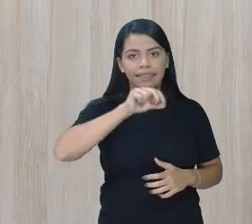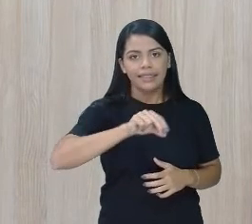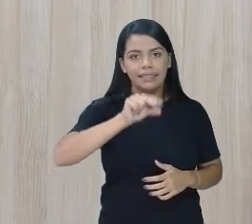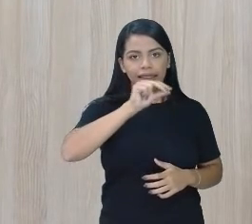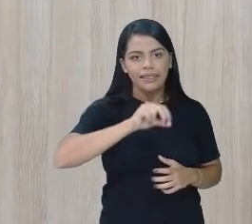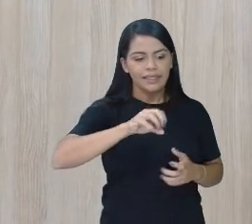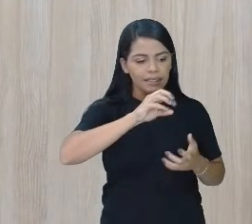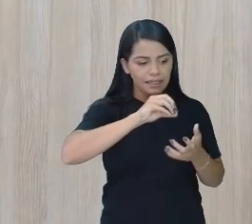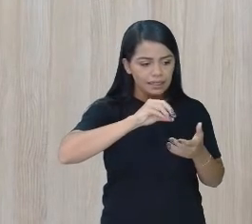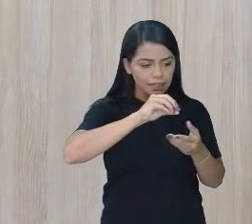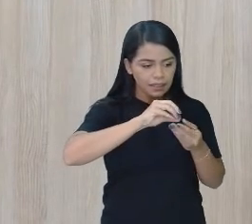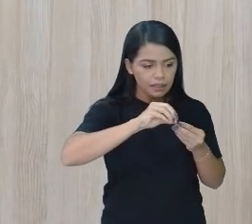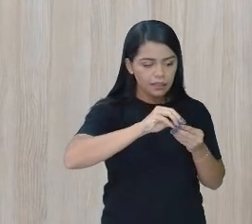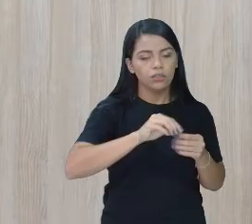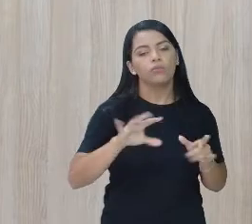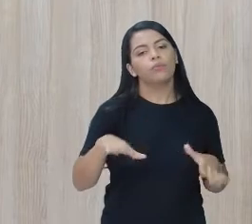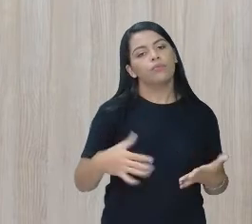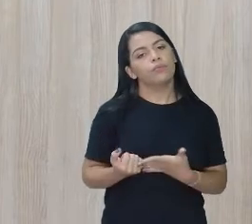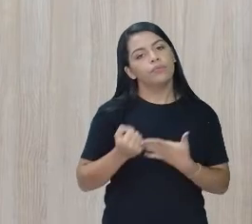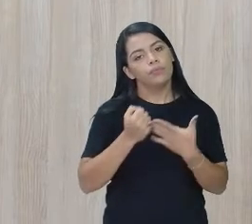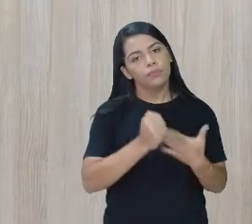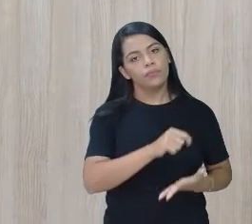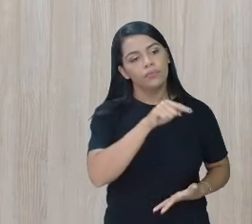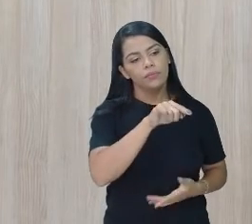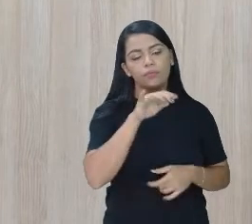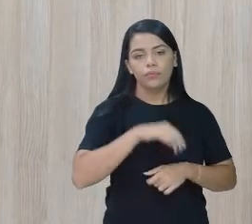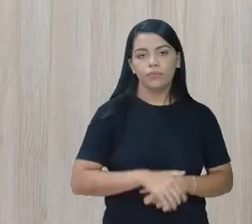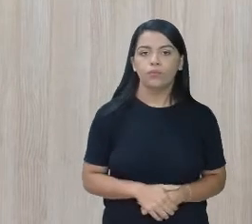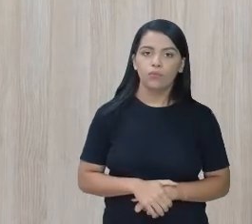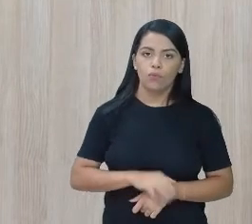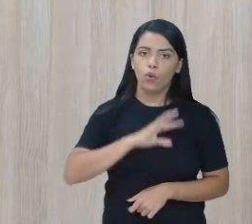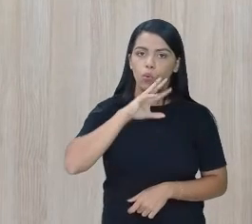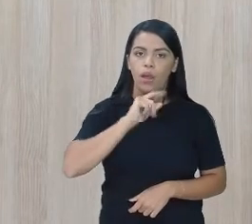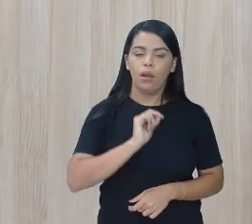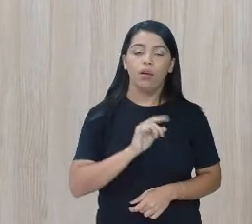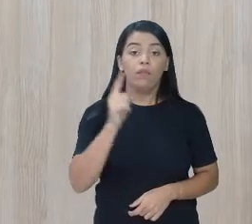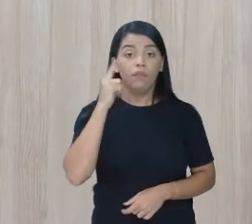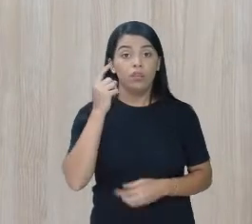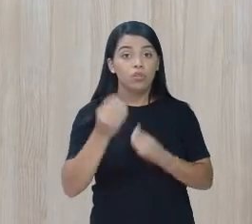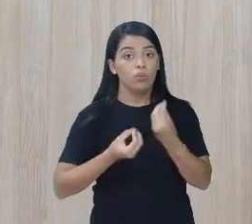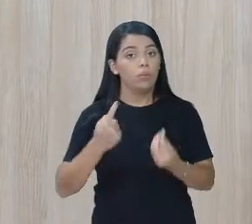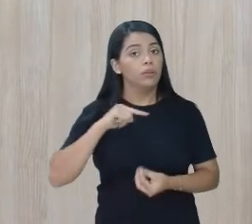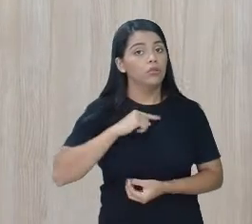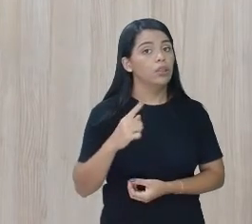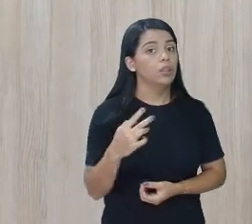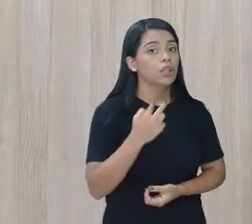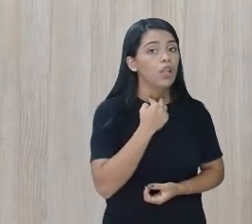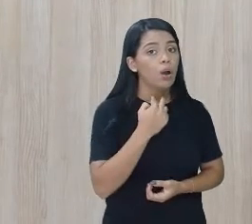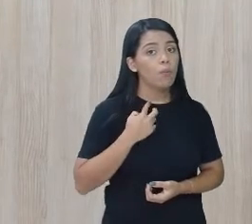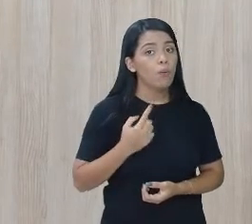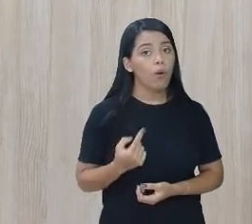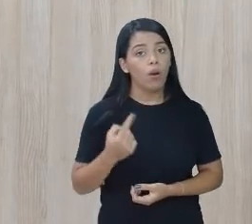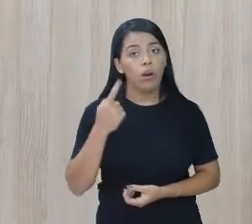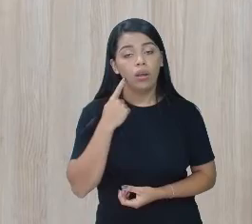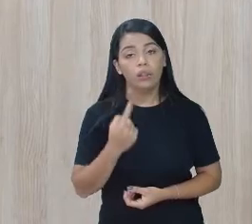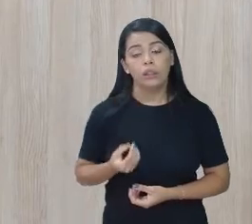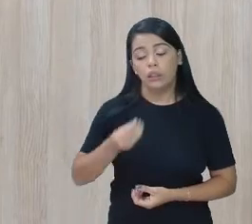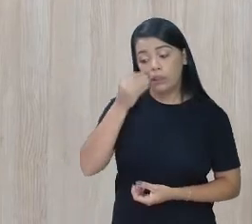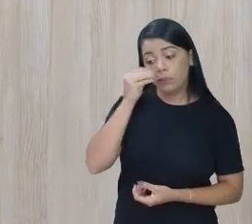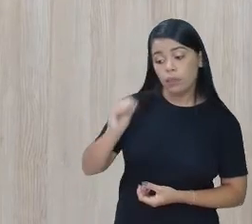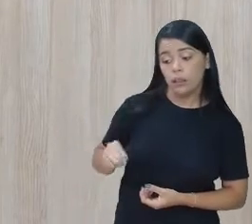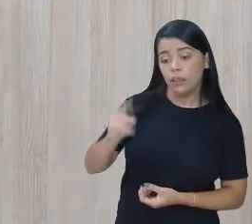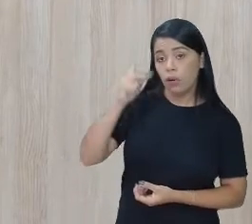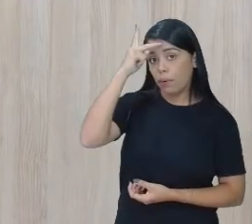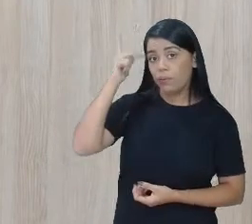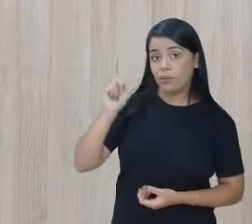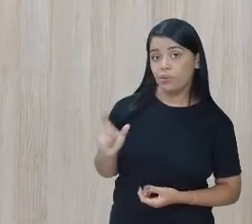ser úteis na hora de ajudar o rei da floresta. Então, veja só, como a gente não pode subestimar as habilidades de cada um,